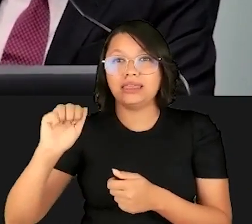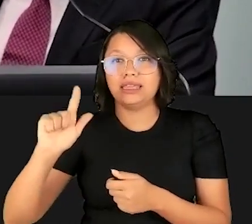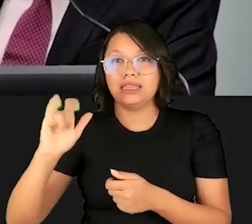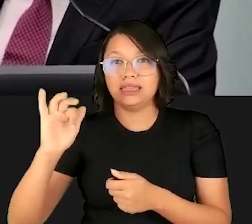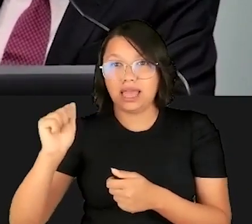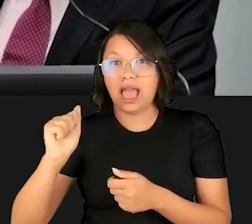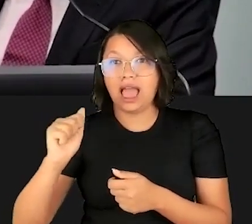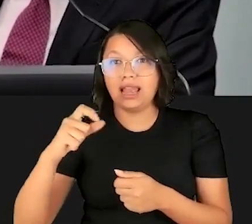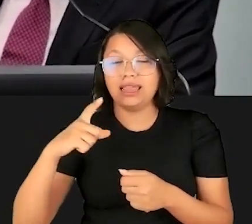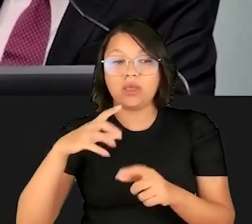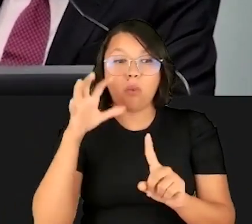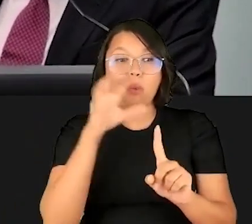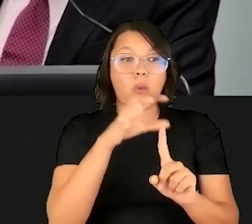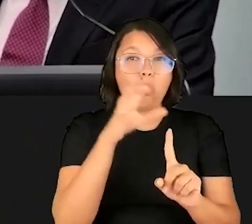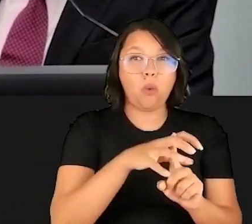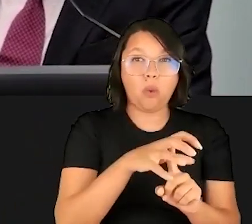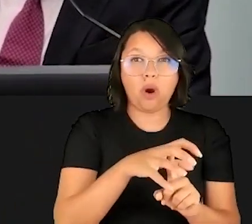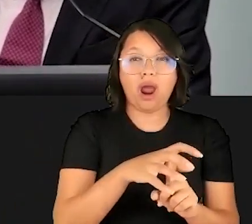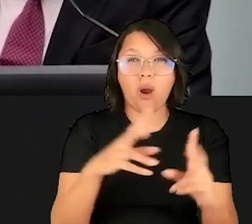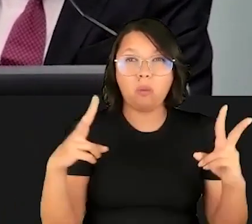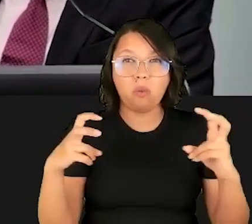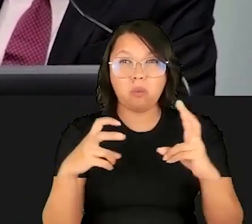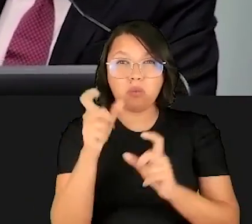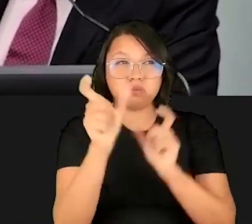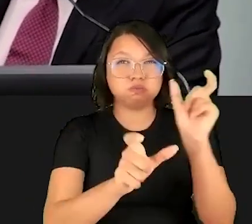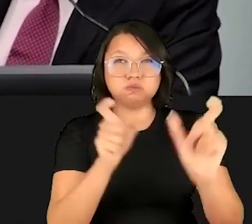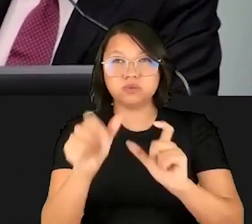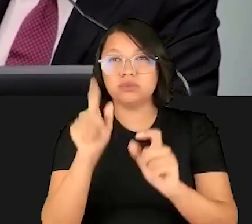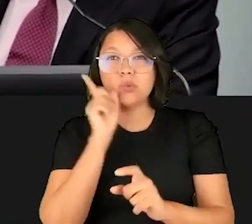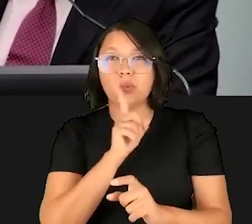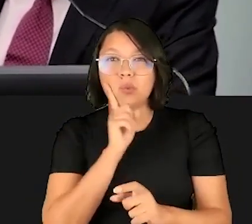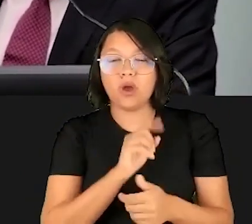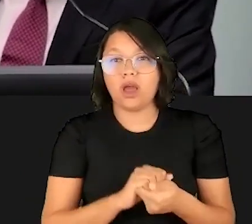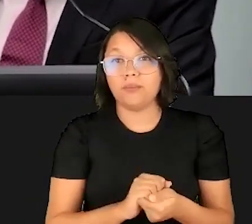soldados americanos. Então, gás americano, soldados americanos. E um